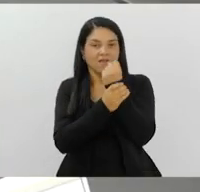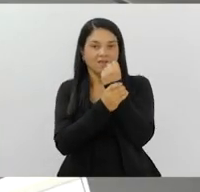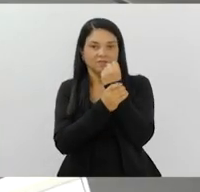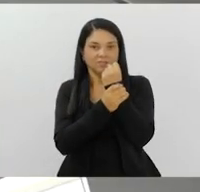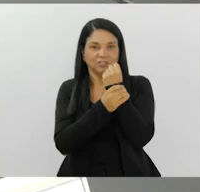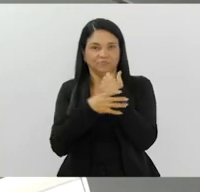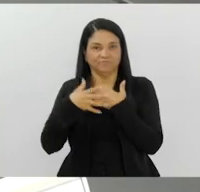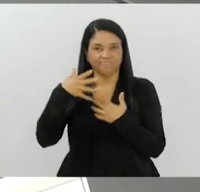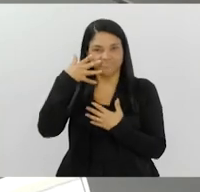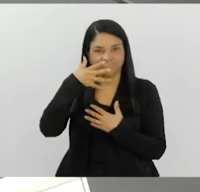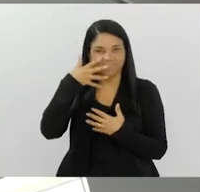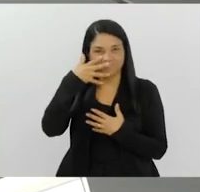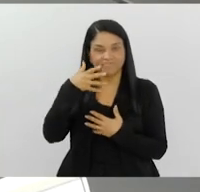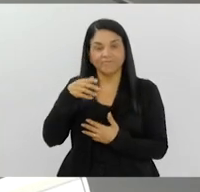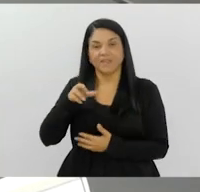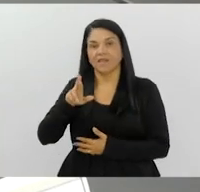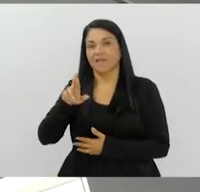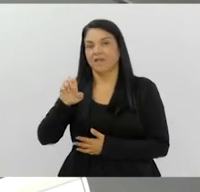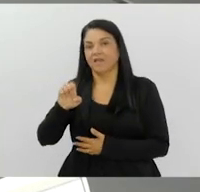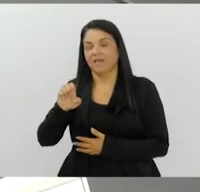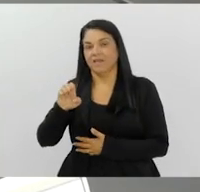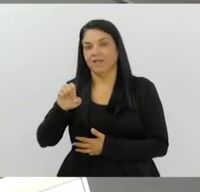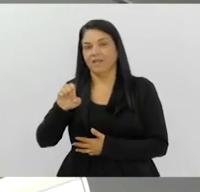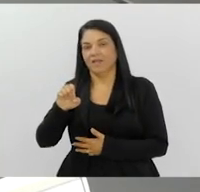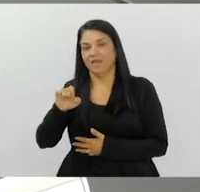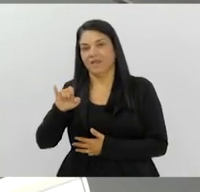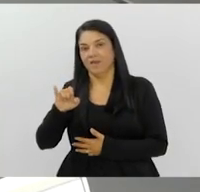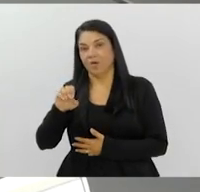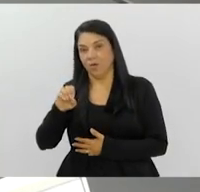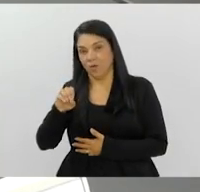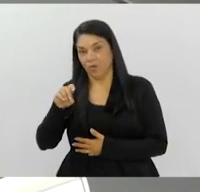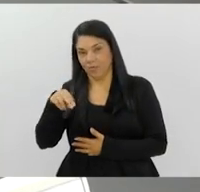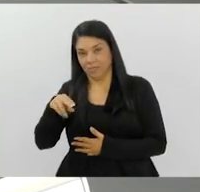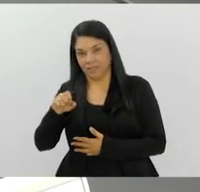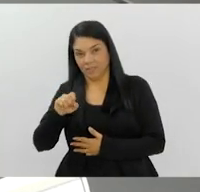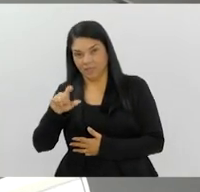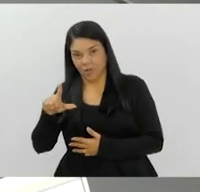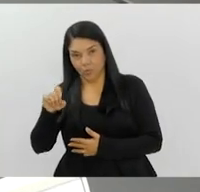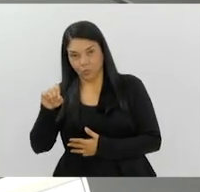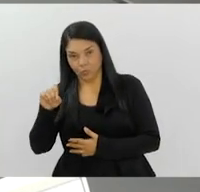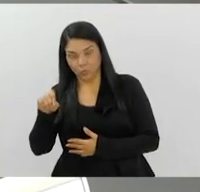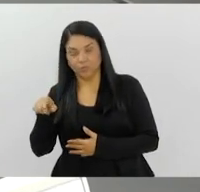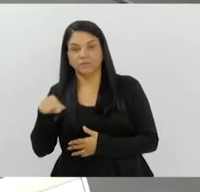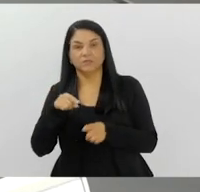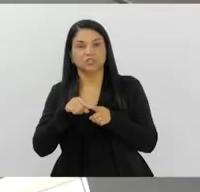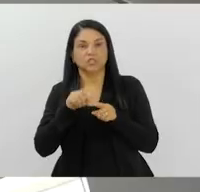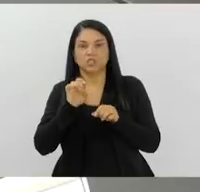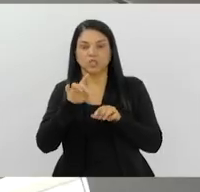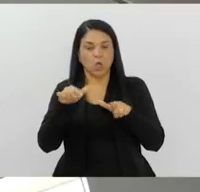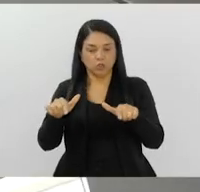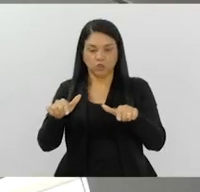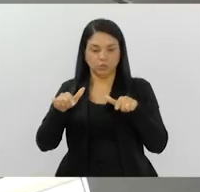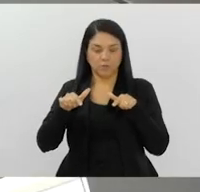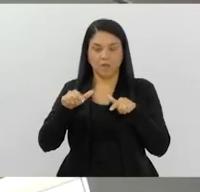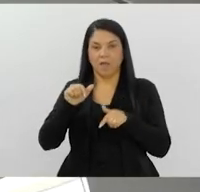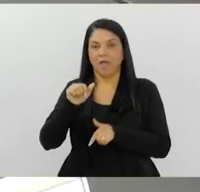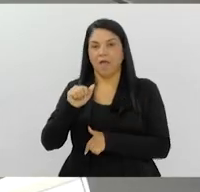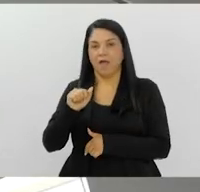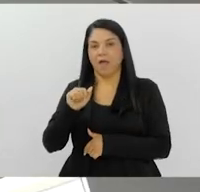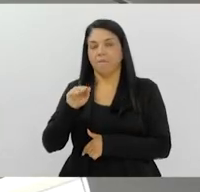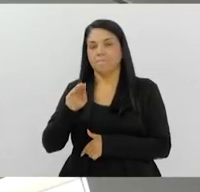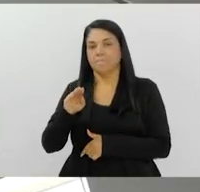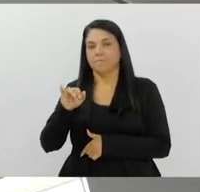a Lili o Ronaldo tem conversado com a gente eh eu acho que não dá só para passar o diploma abid Nascimento que é um senhor